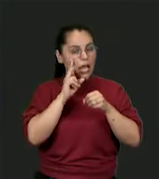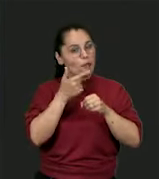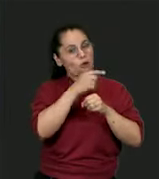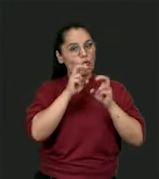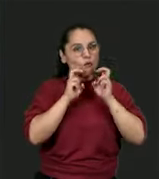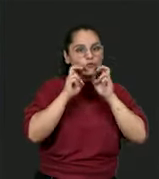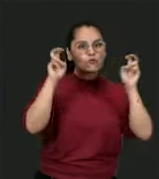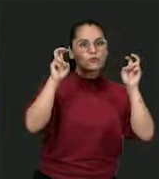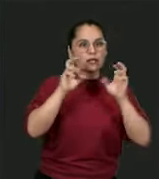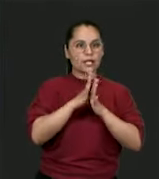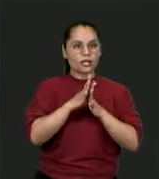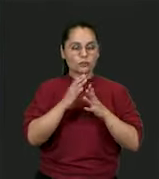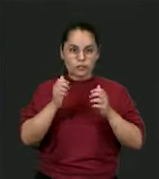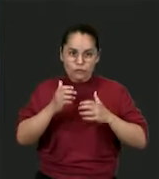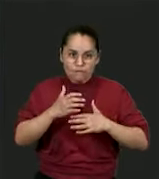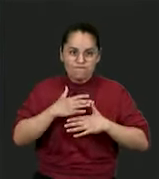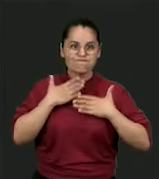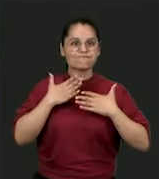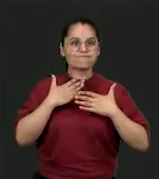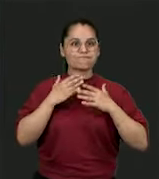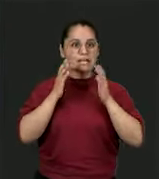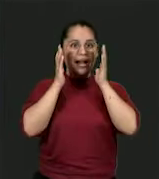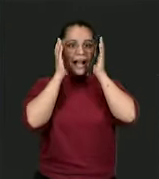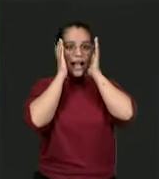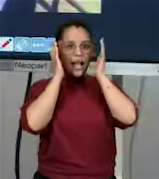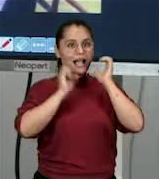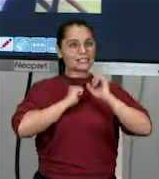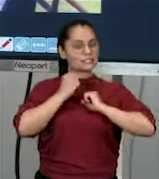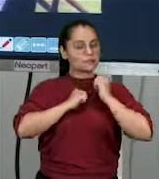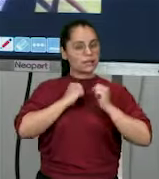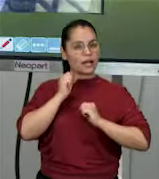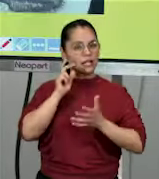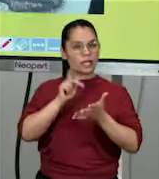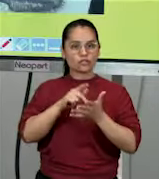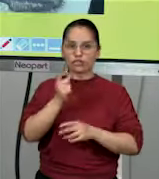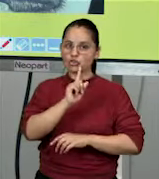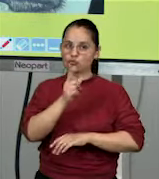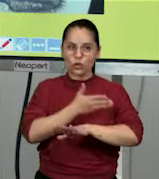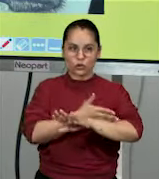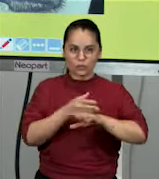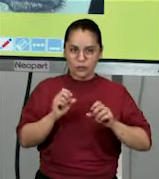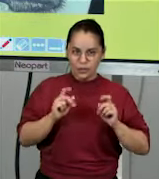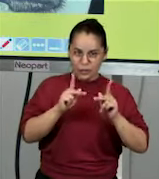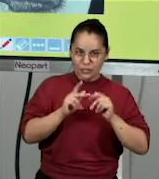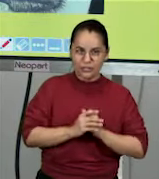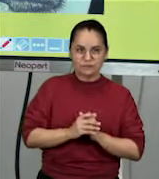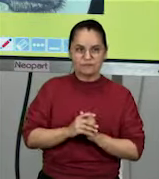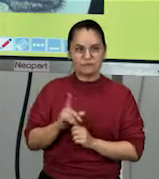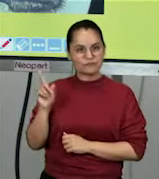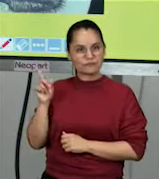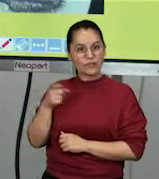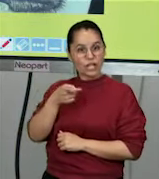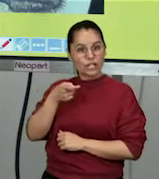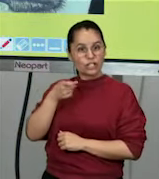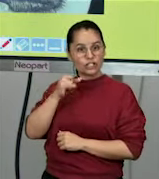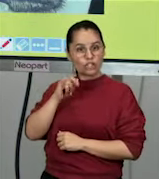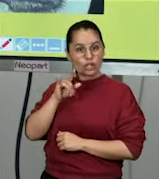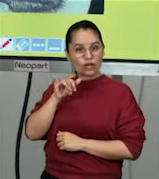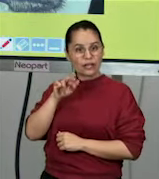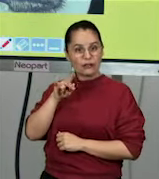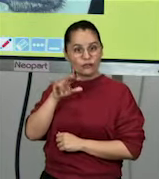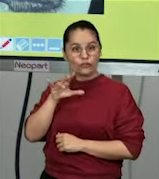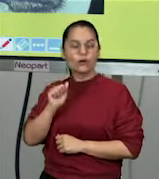ali assustada e desesperada com essa nova realidade que não estávamos acostumados. Ok? Xilogravura, uma prática